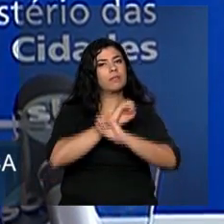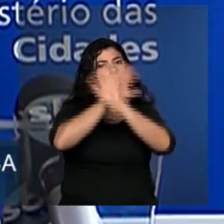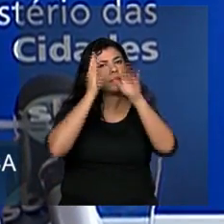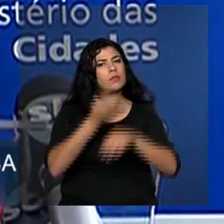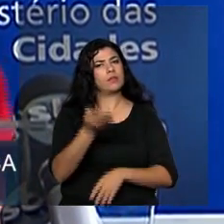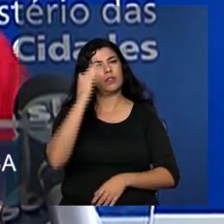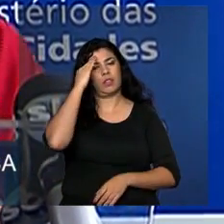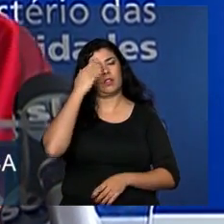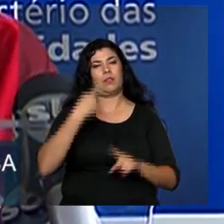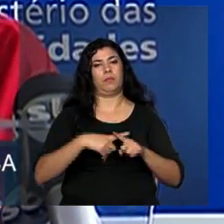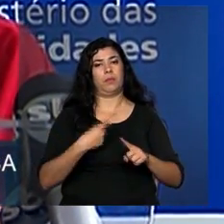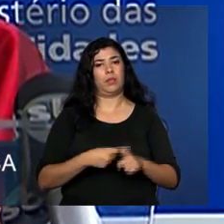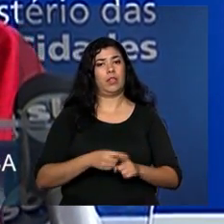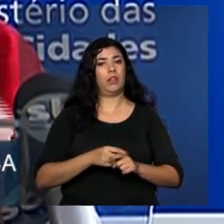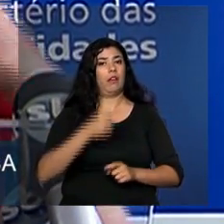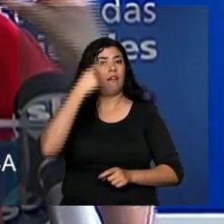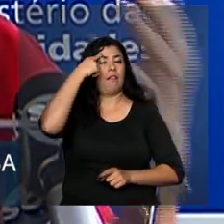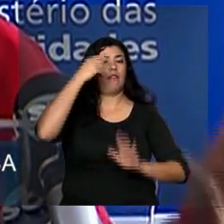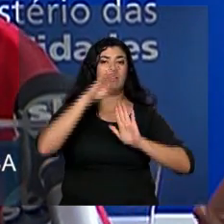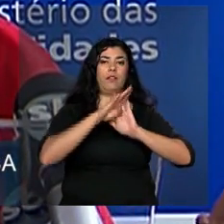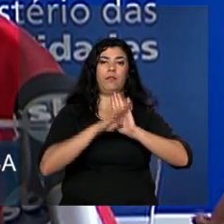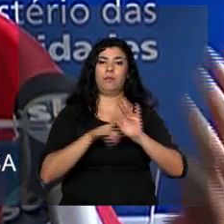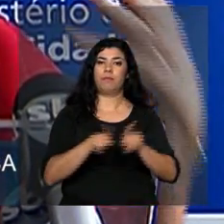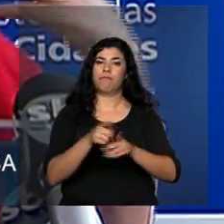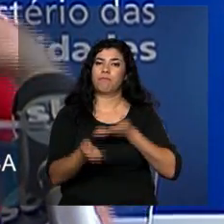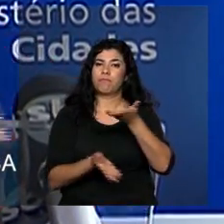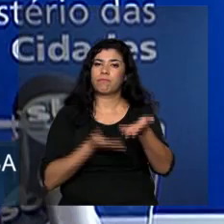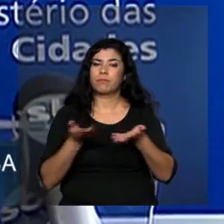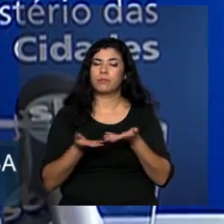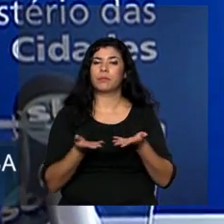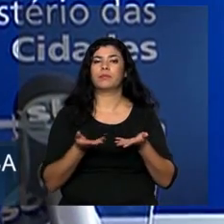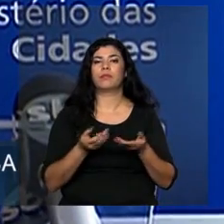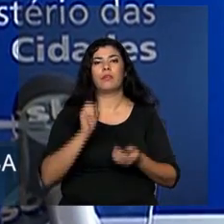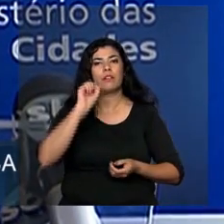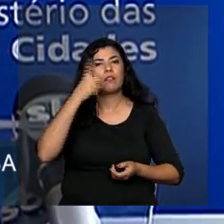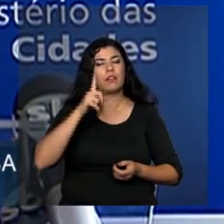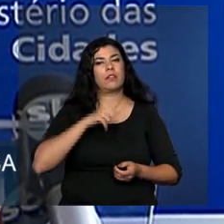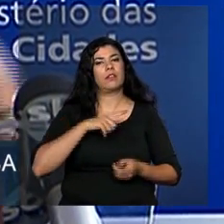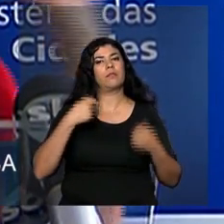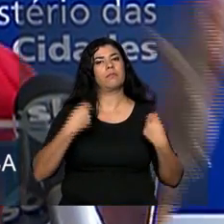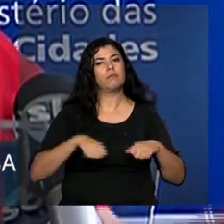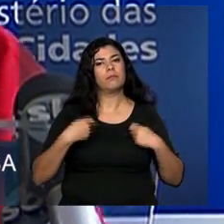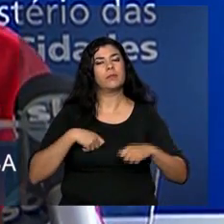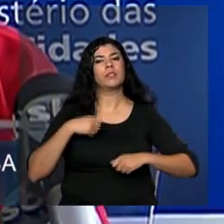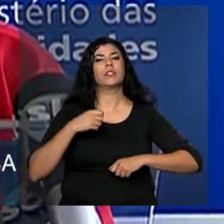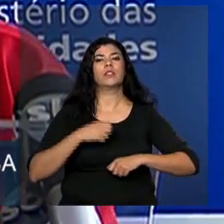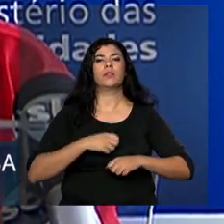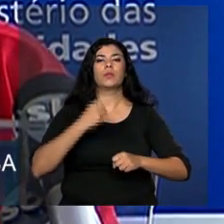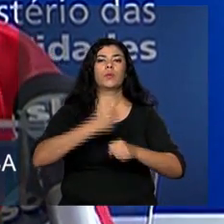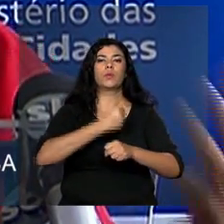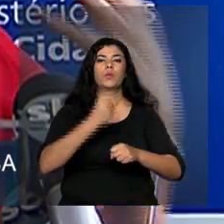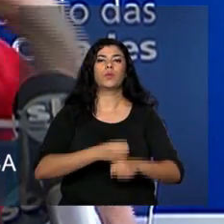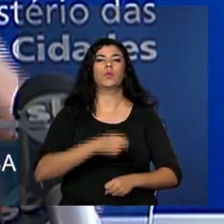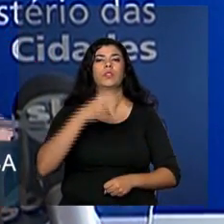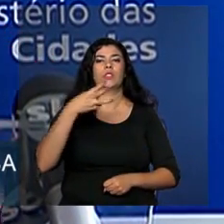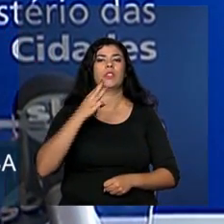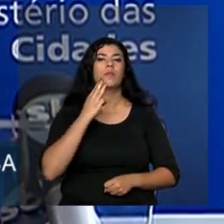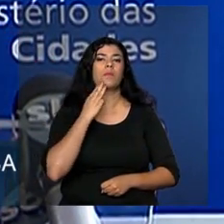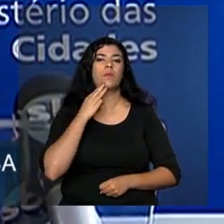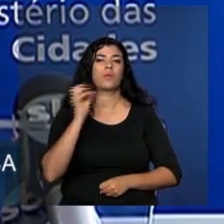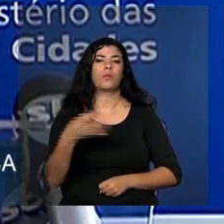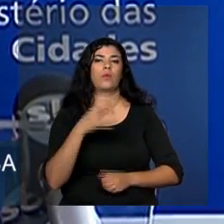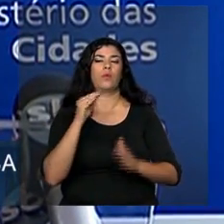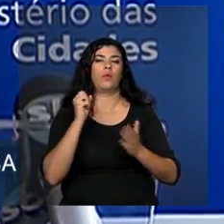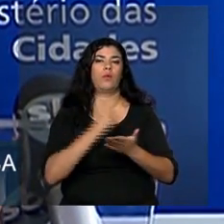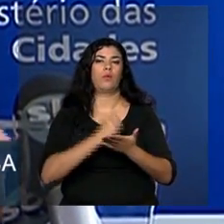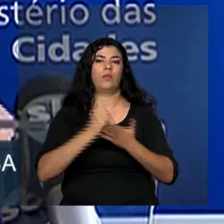claro. A ideia do programa é atender. É óbvio que nós temos condição de fazer 3 milhões. O que, que nós